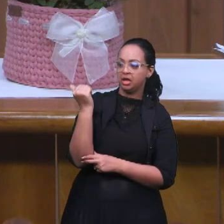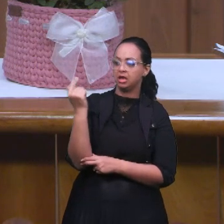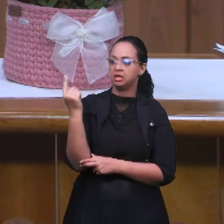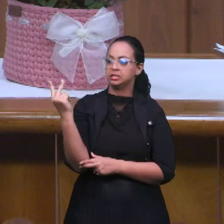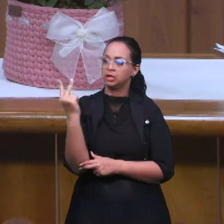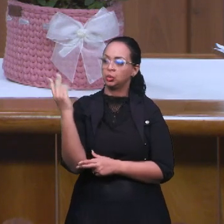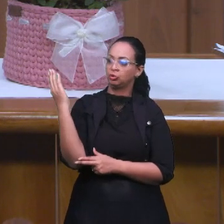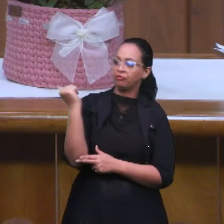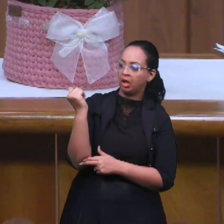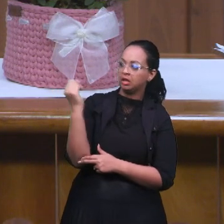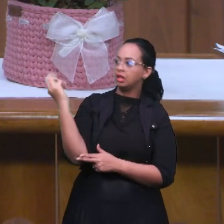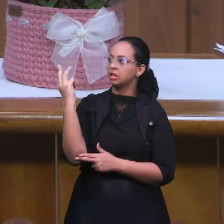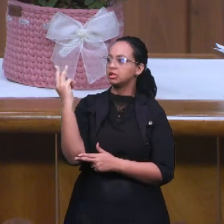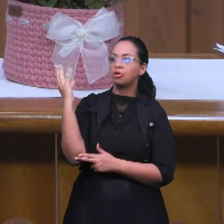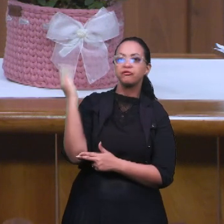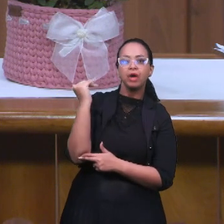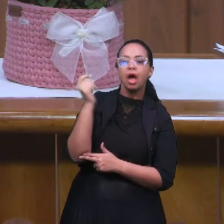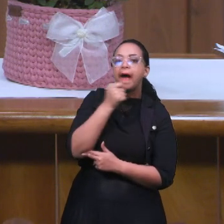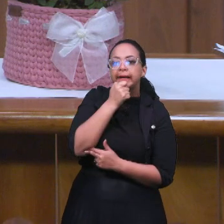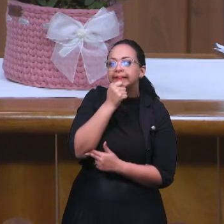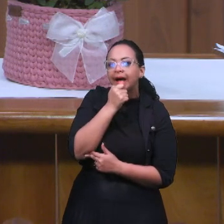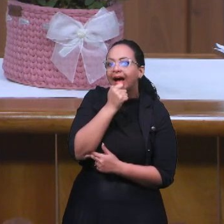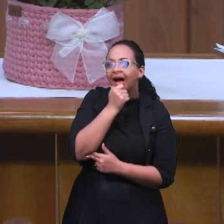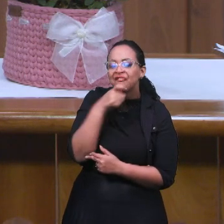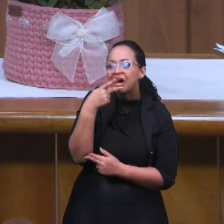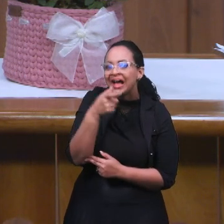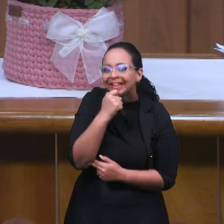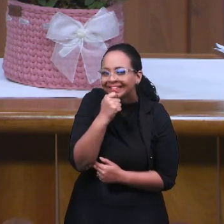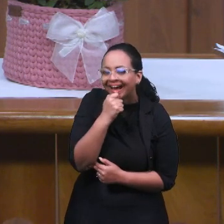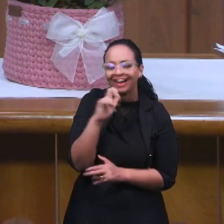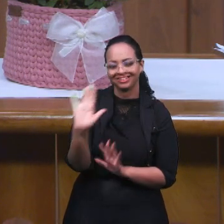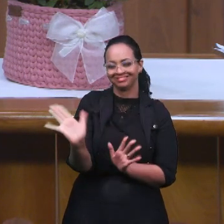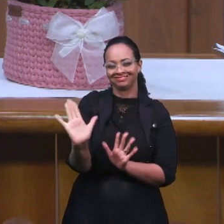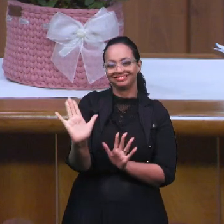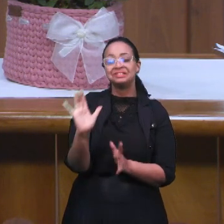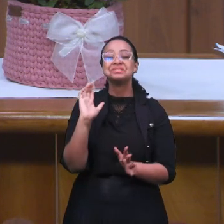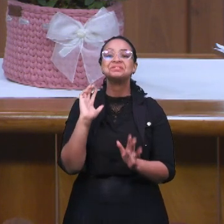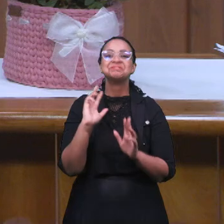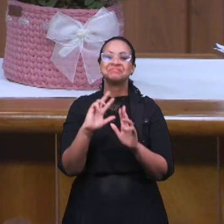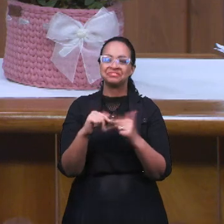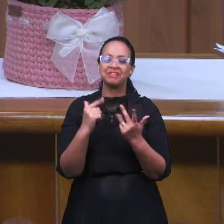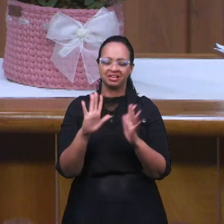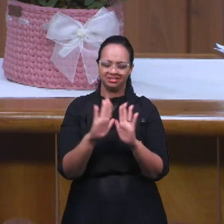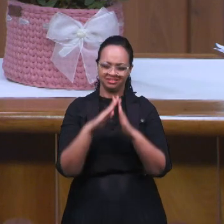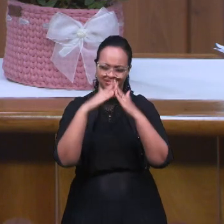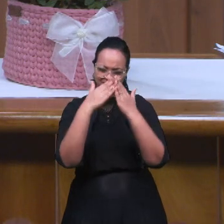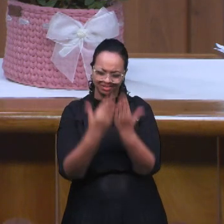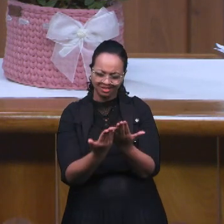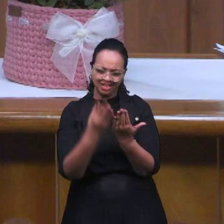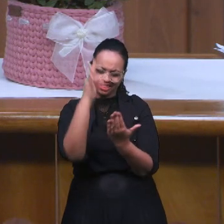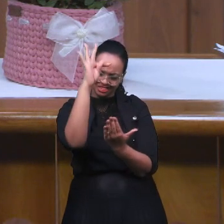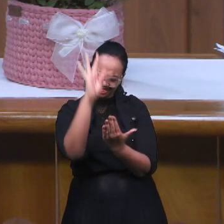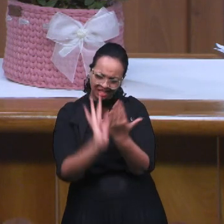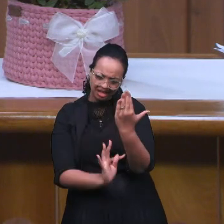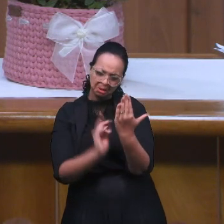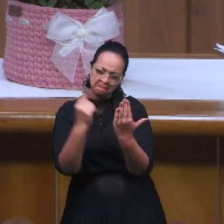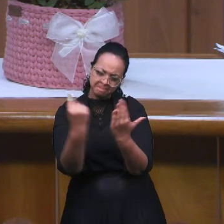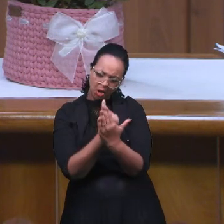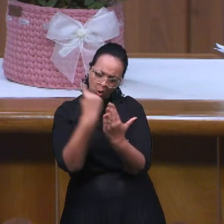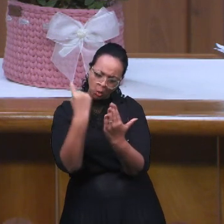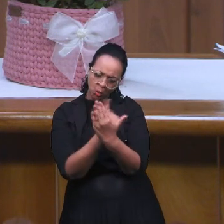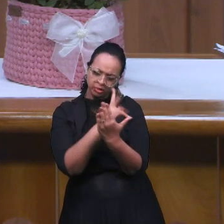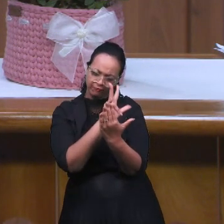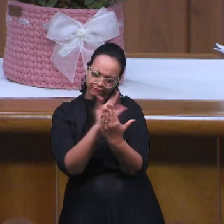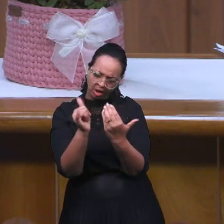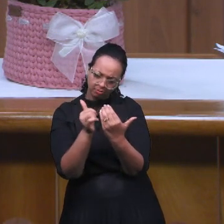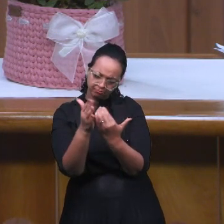tem um terceiro também que não foi mencionado aqui. Você vai, quando pegar o texto, as perguntas que vão ser feitas